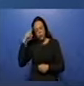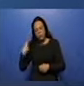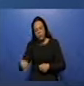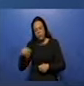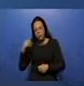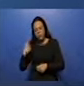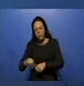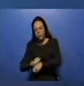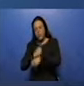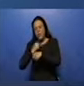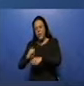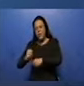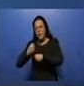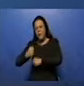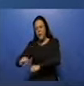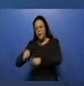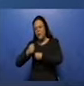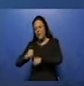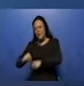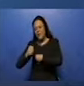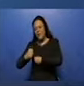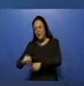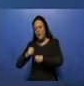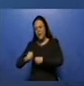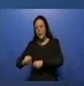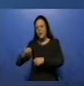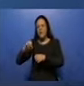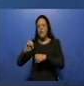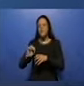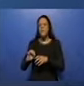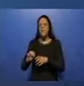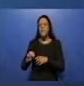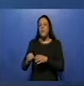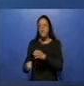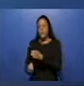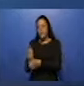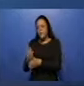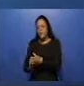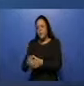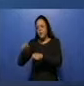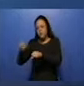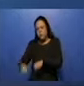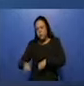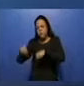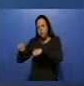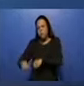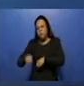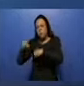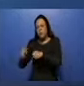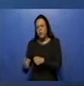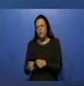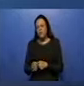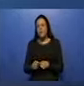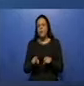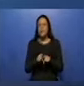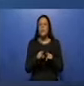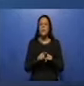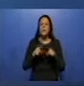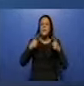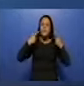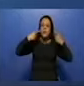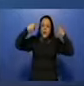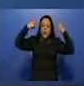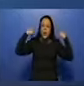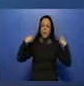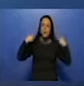pouca produtividade. Então, esse é o tipo de pecuária da região nordeste de caprinos. E aqui, ao